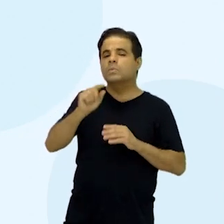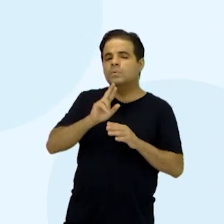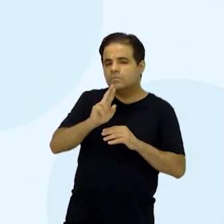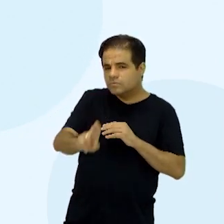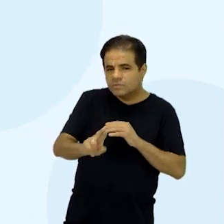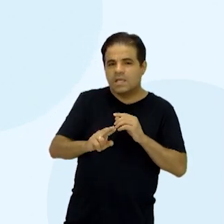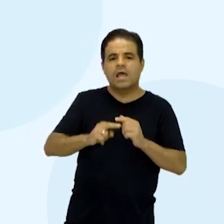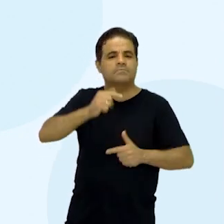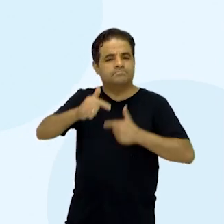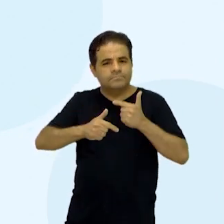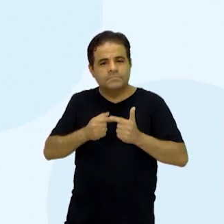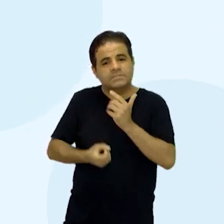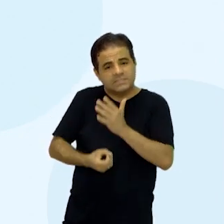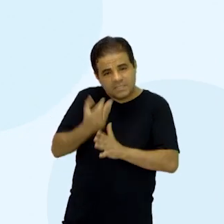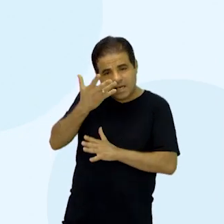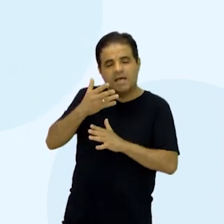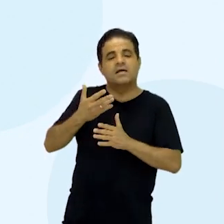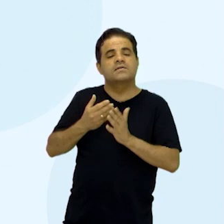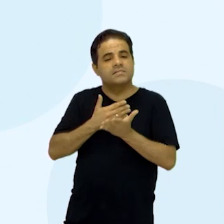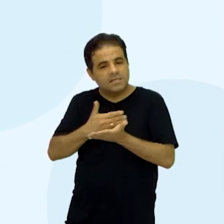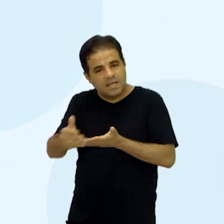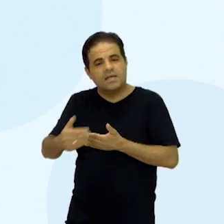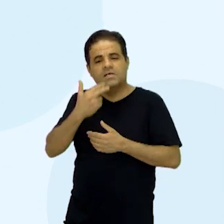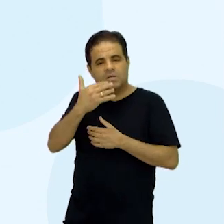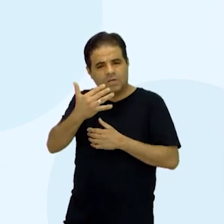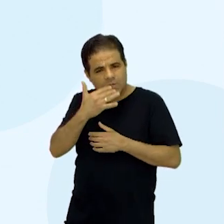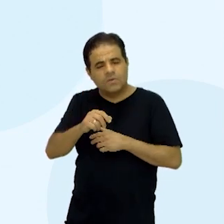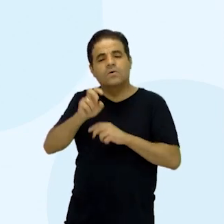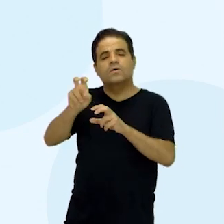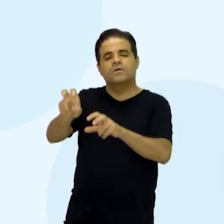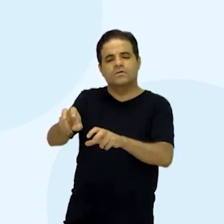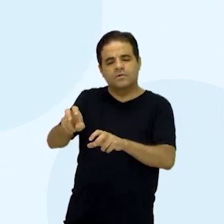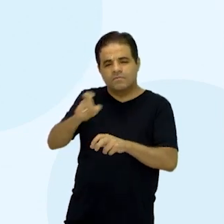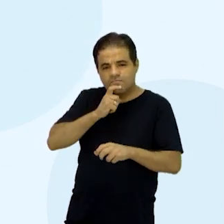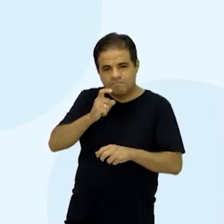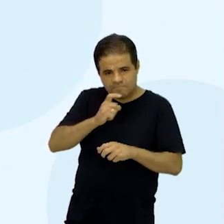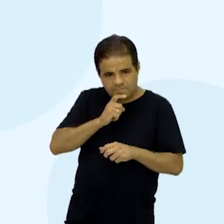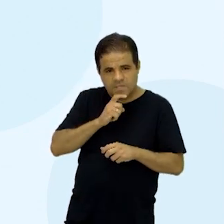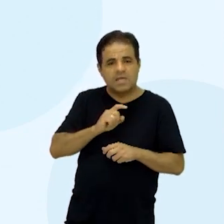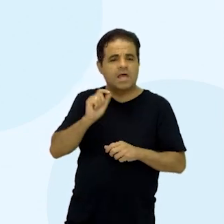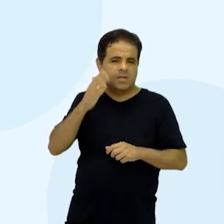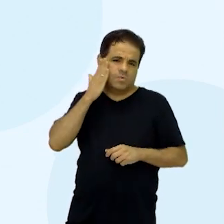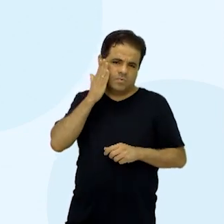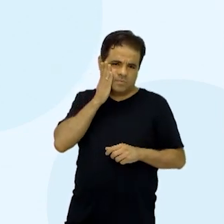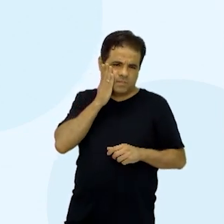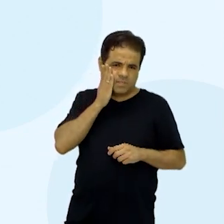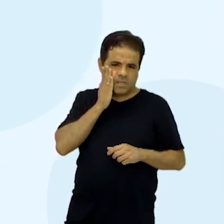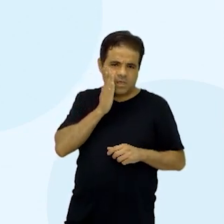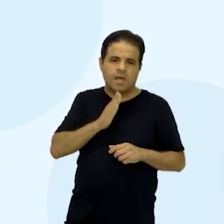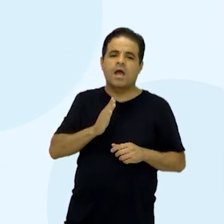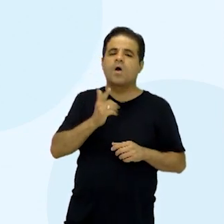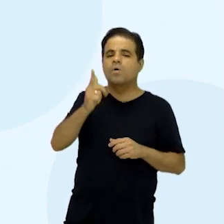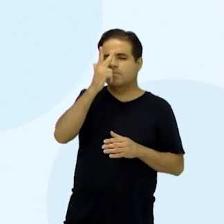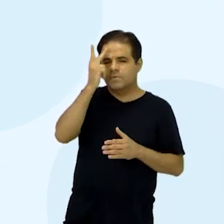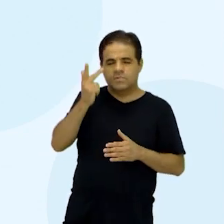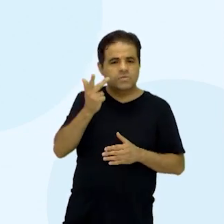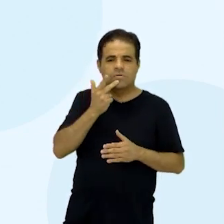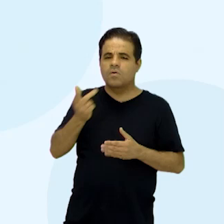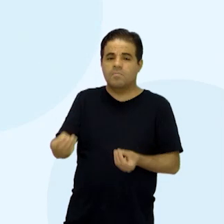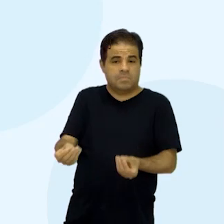e cresce a cor verde. José Craveirinha, bem conhecido também. Aquilo que sei... Alguém me